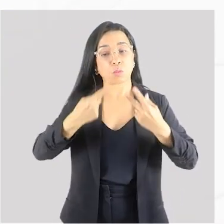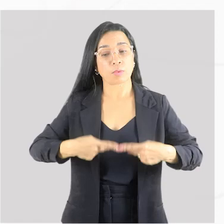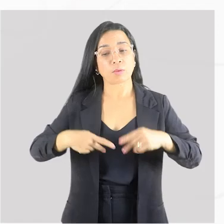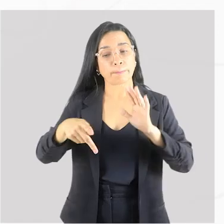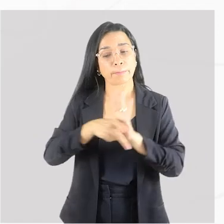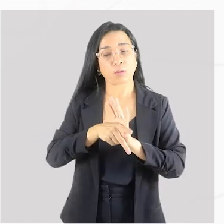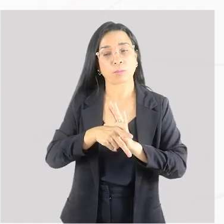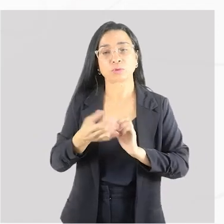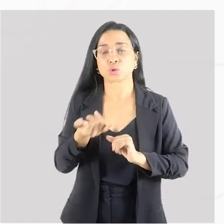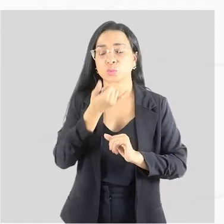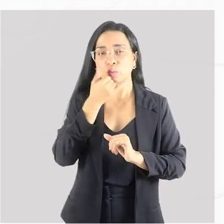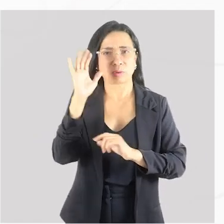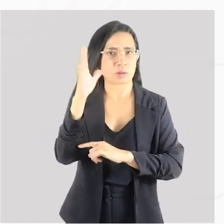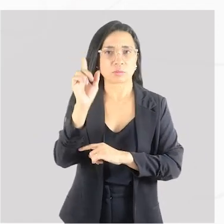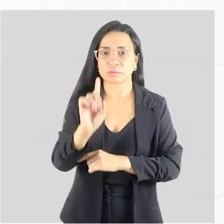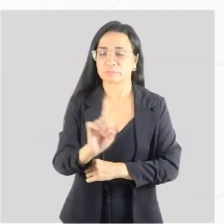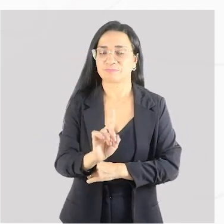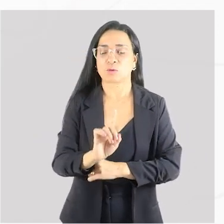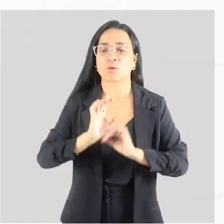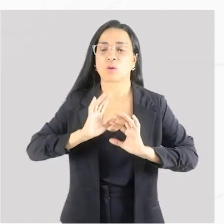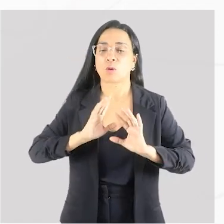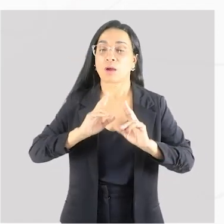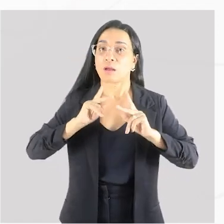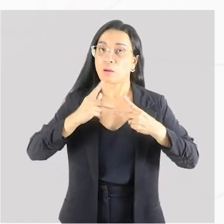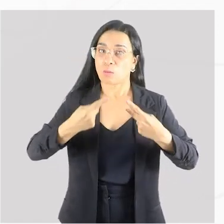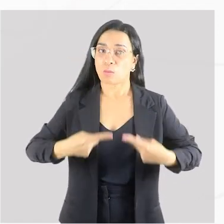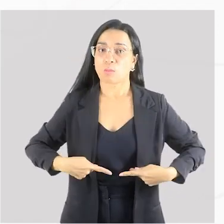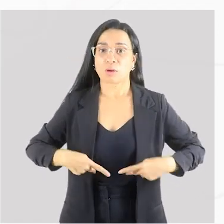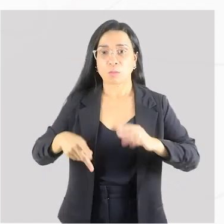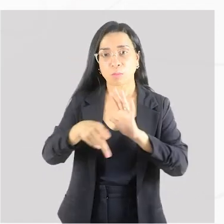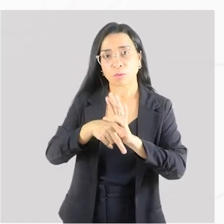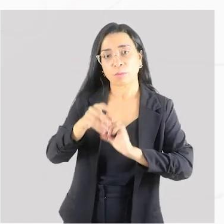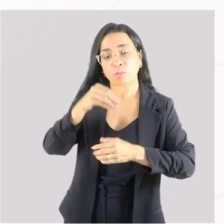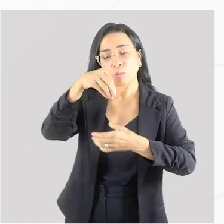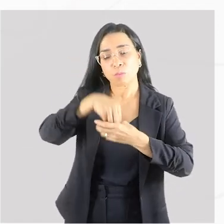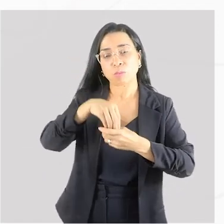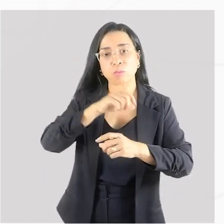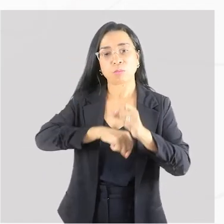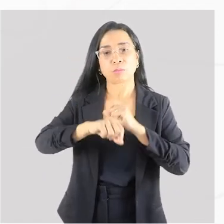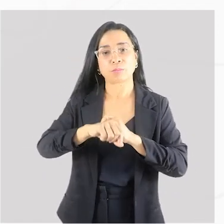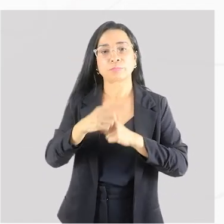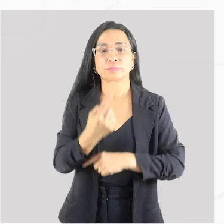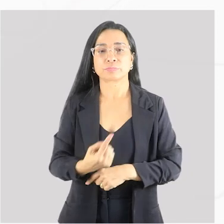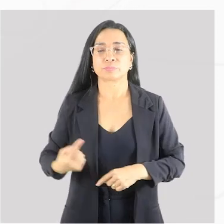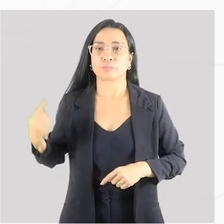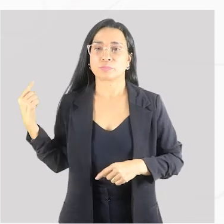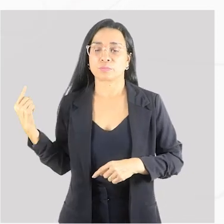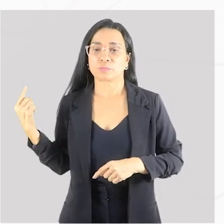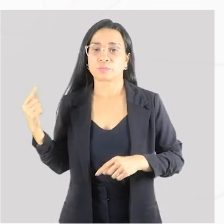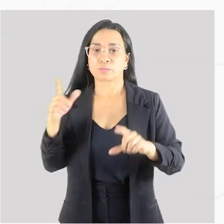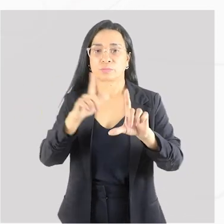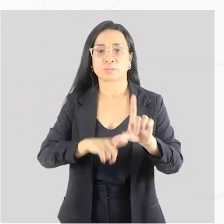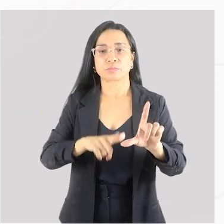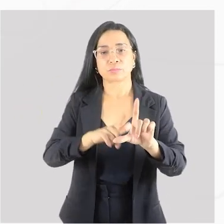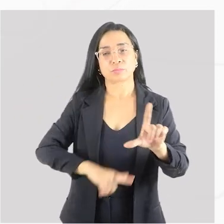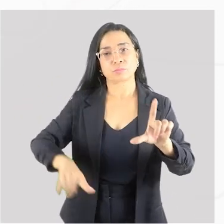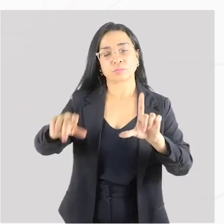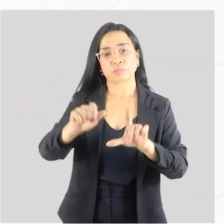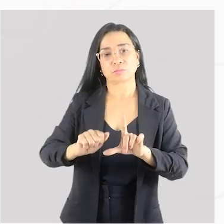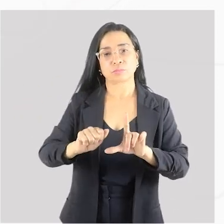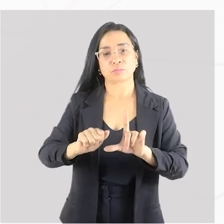sua natureza, no seu estado de natureza. O homem civil é formado a partir do desvio da sua própria natureza, o homem